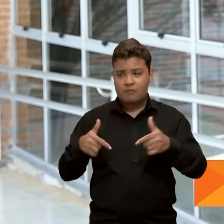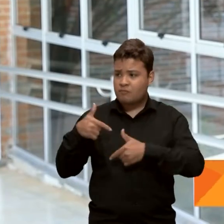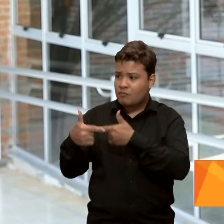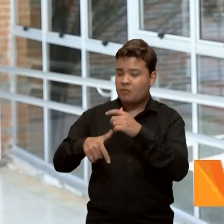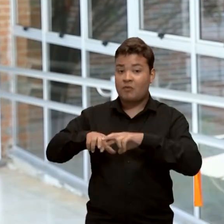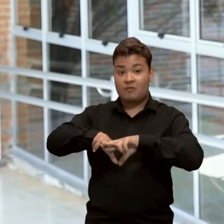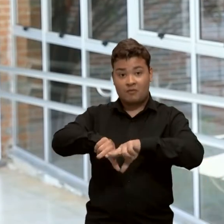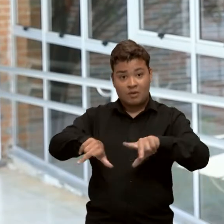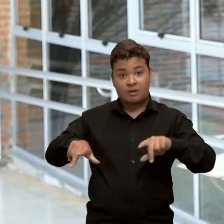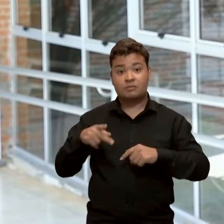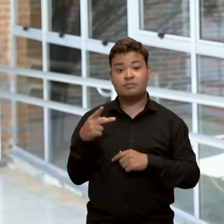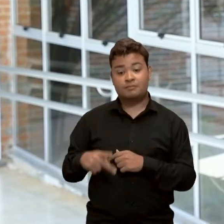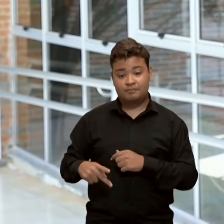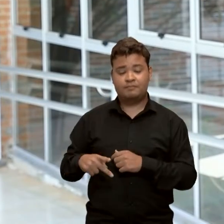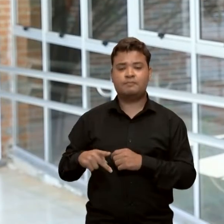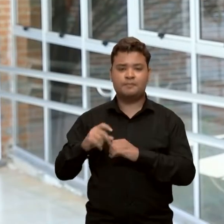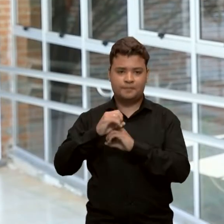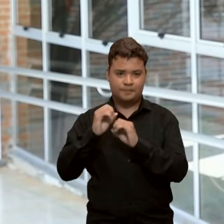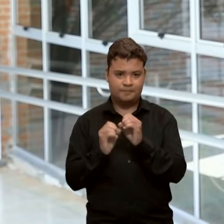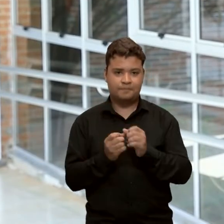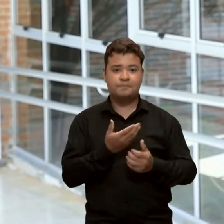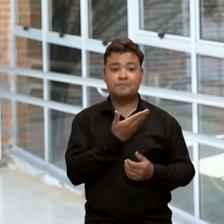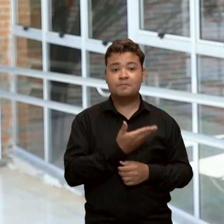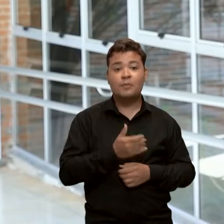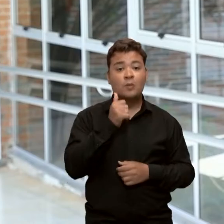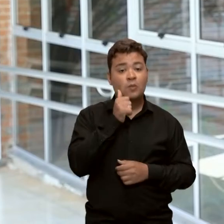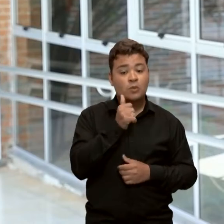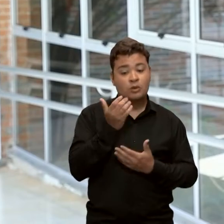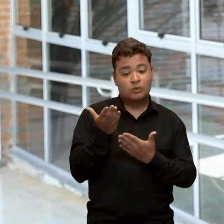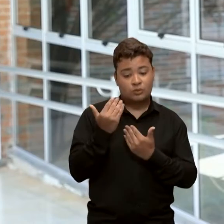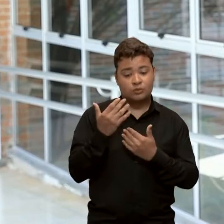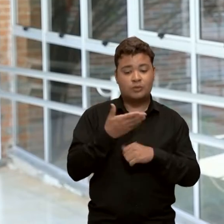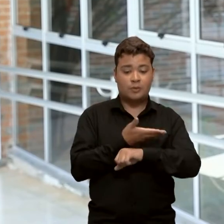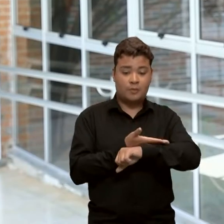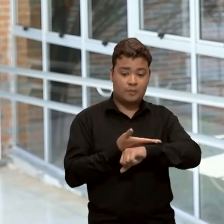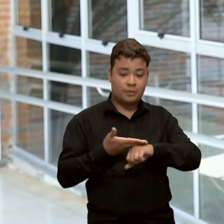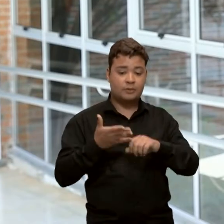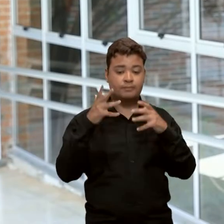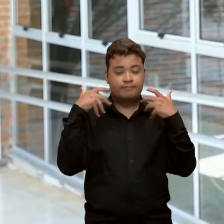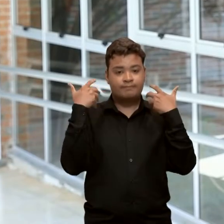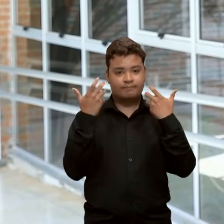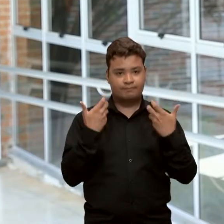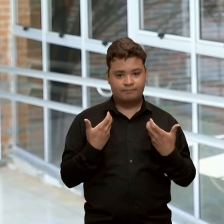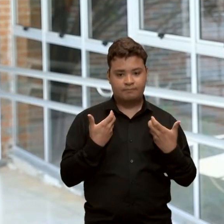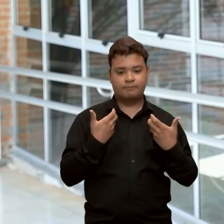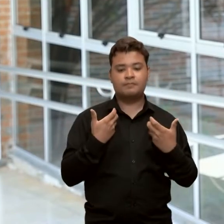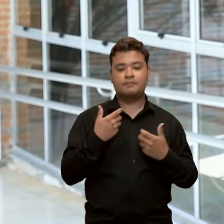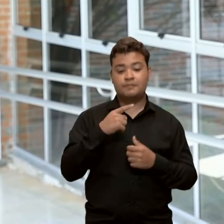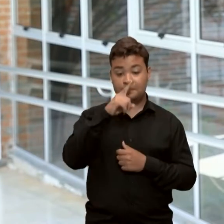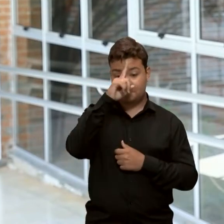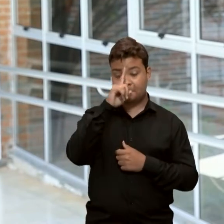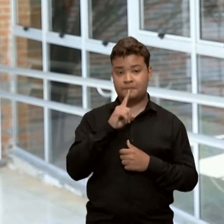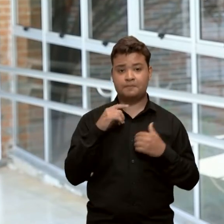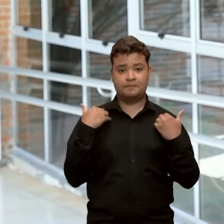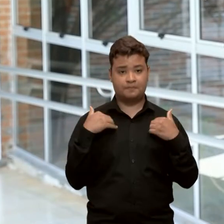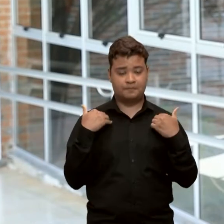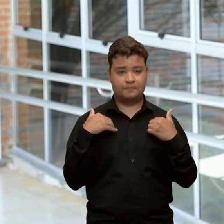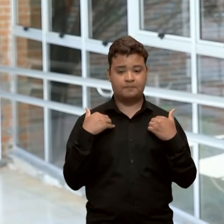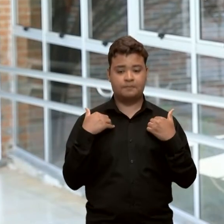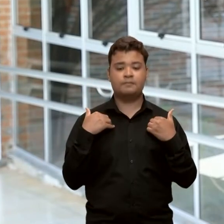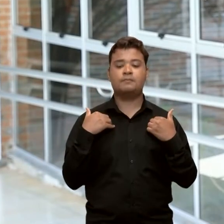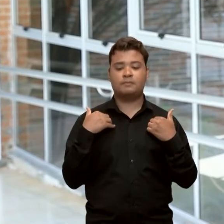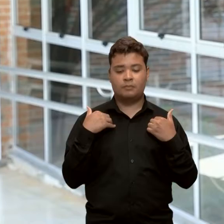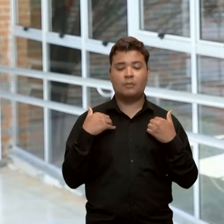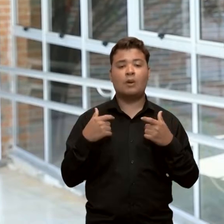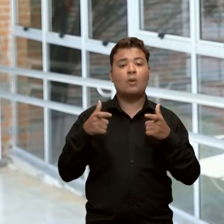da universidade. Eu sou uma jovem mulher, branca, os cabelos castanhos cacheados na altura dos meus ombros e estou em um